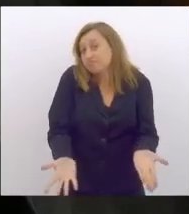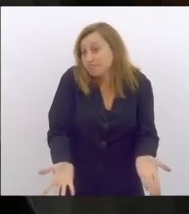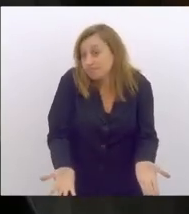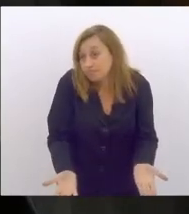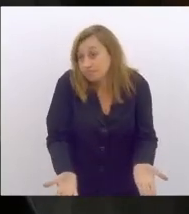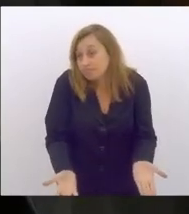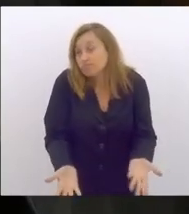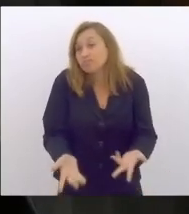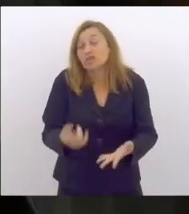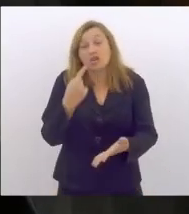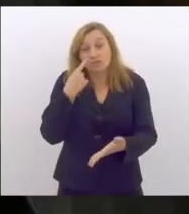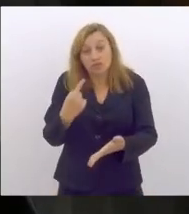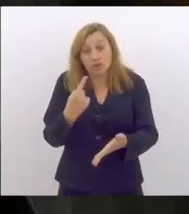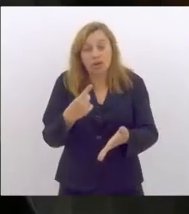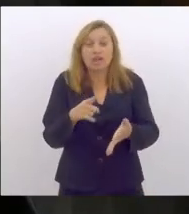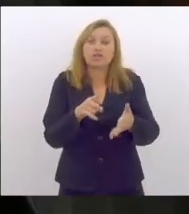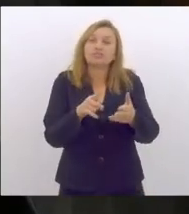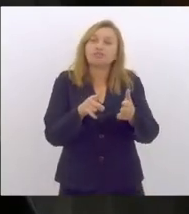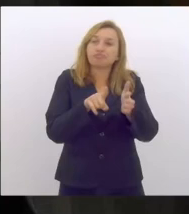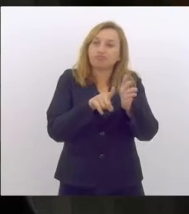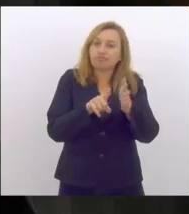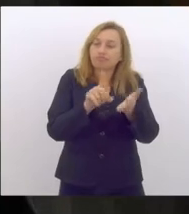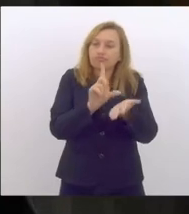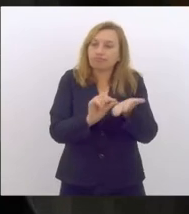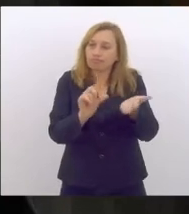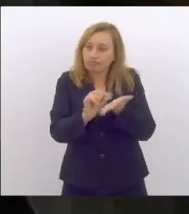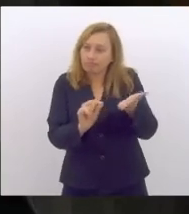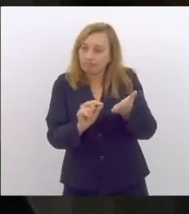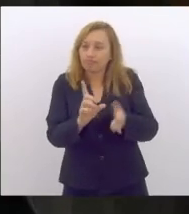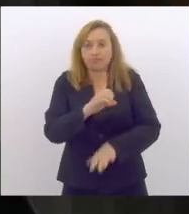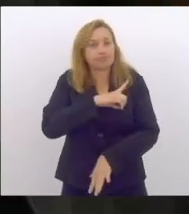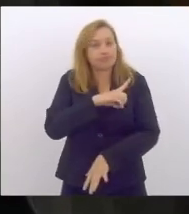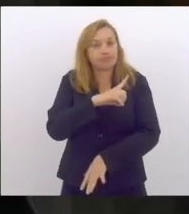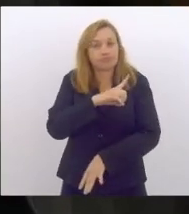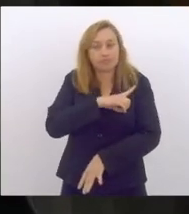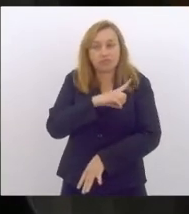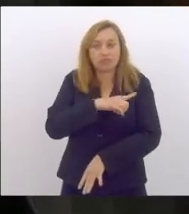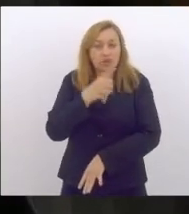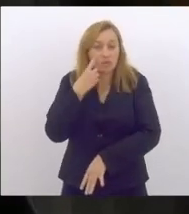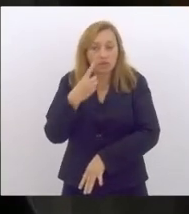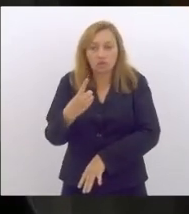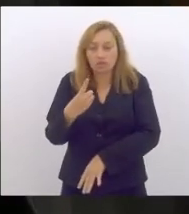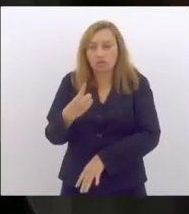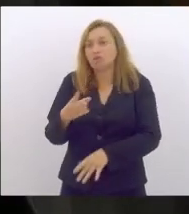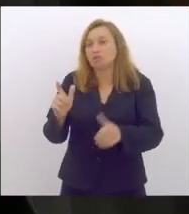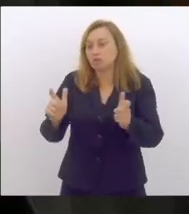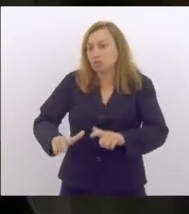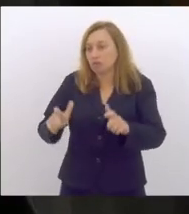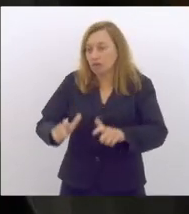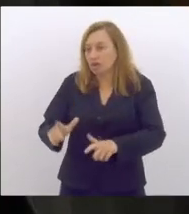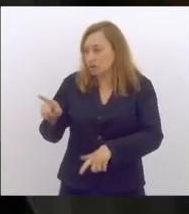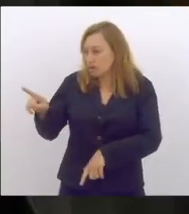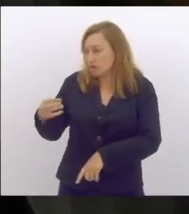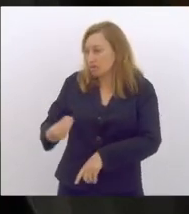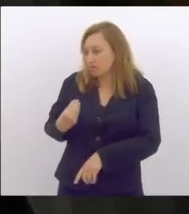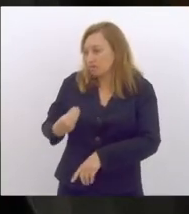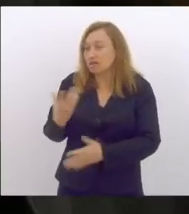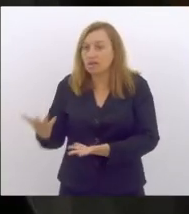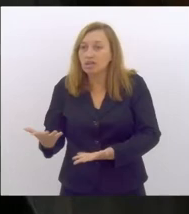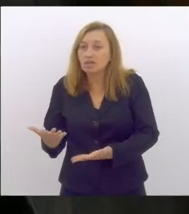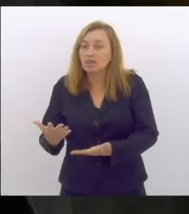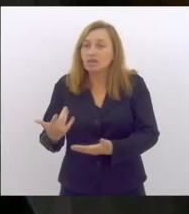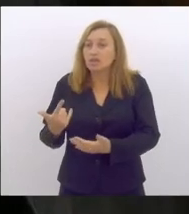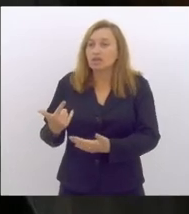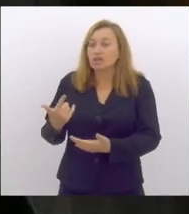consultou os arquivos da polícia quando de uma operação de uma batida policial numa região onde ele estava e